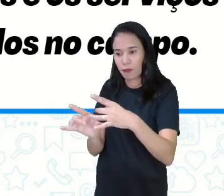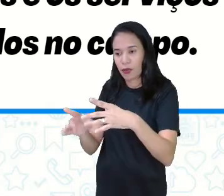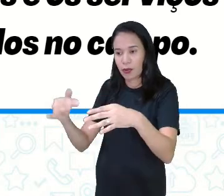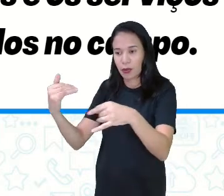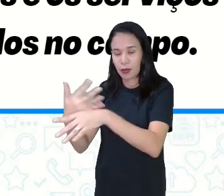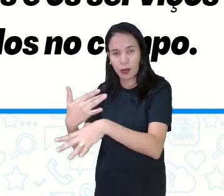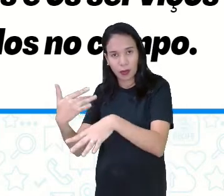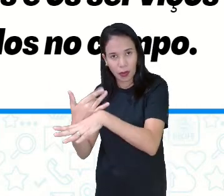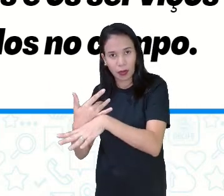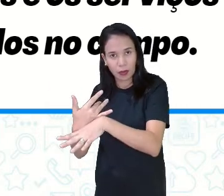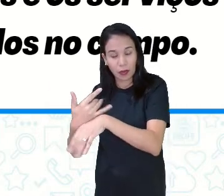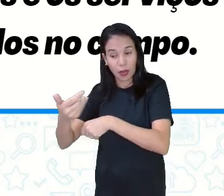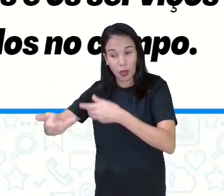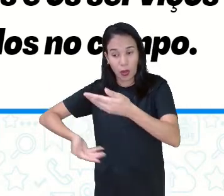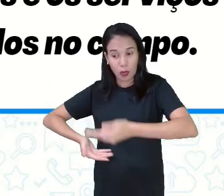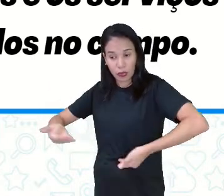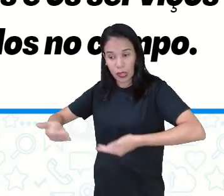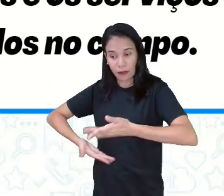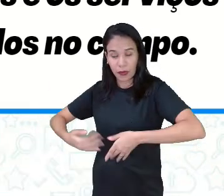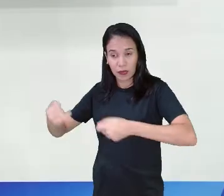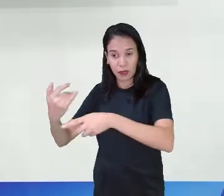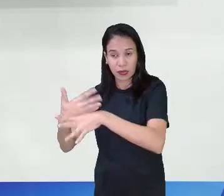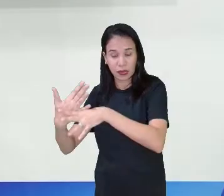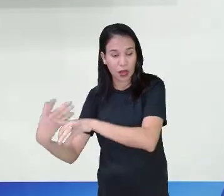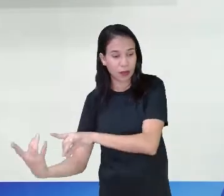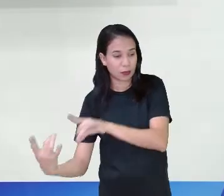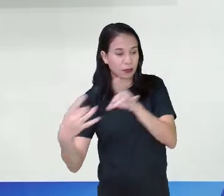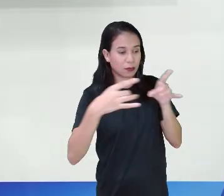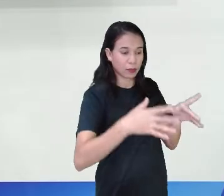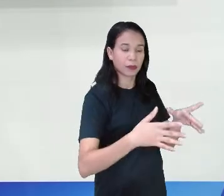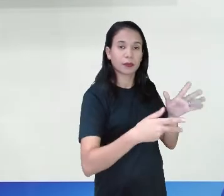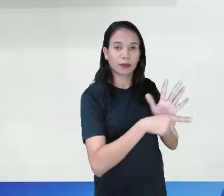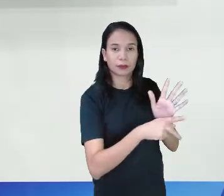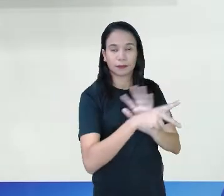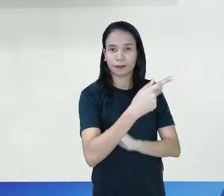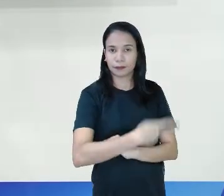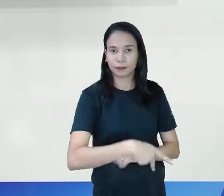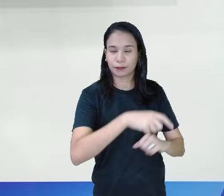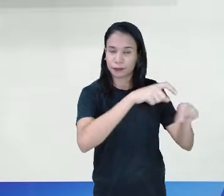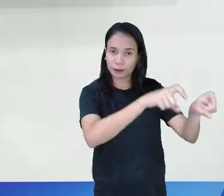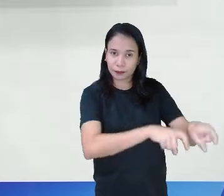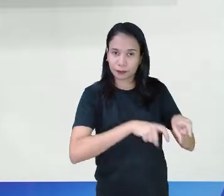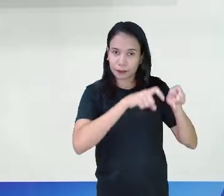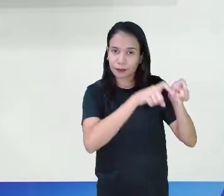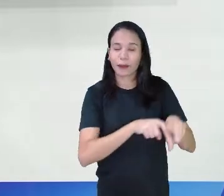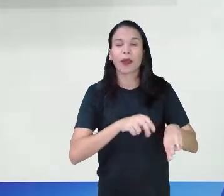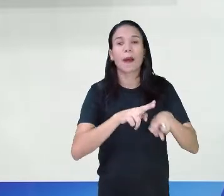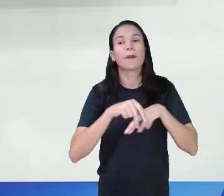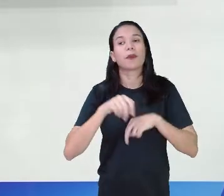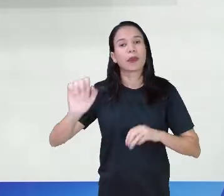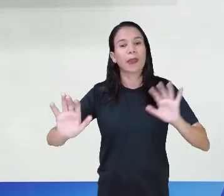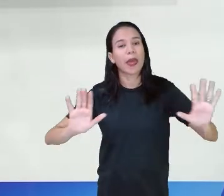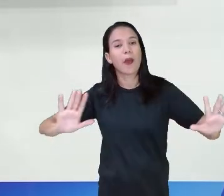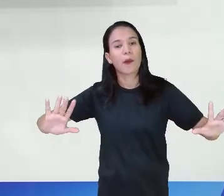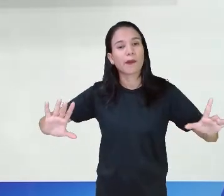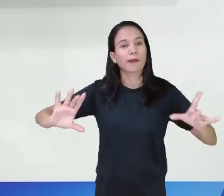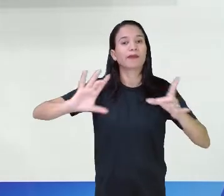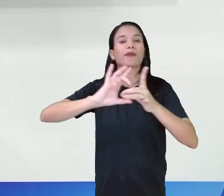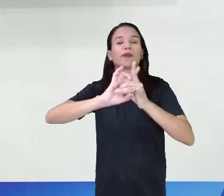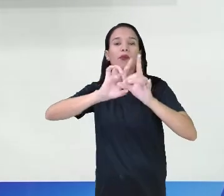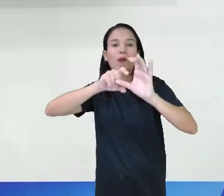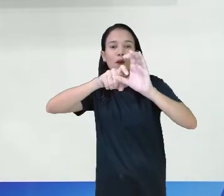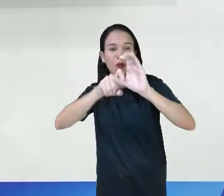os serviços da cidade são consumidos no campo. Então, existe uma interdependência